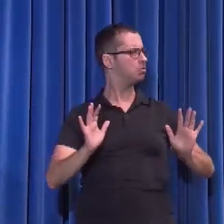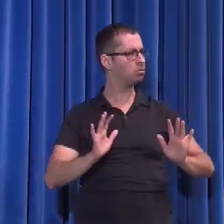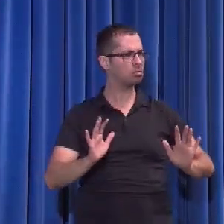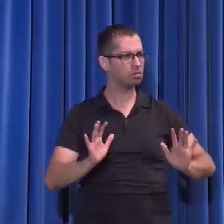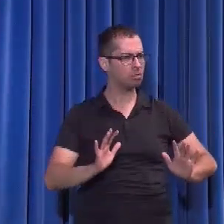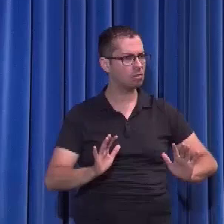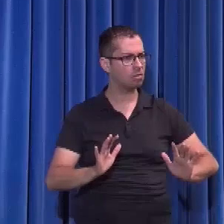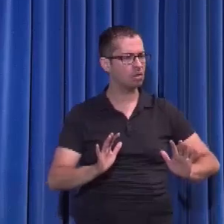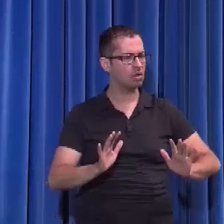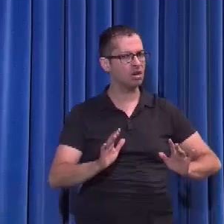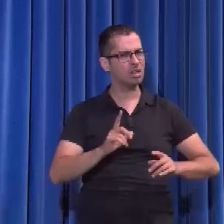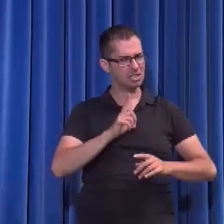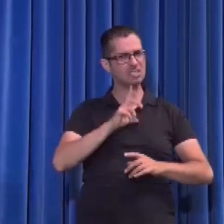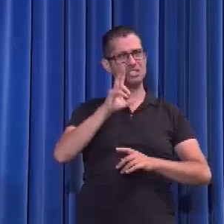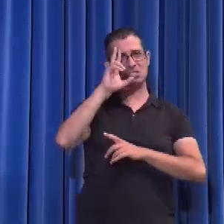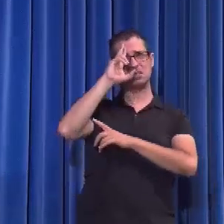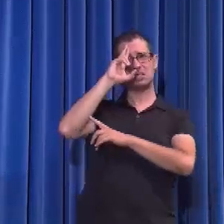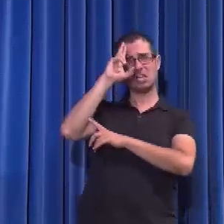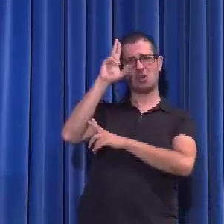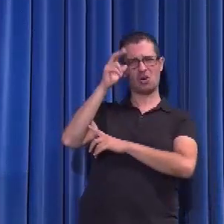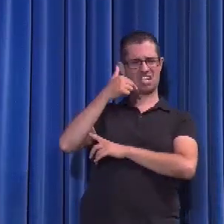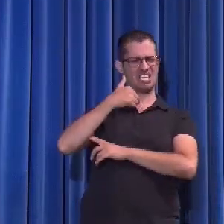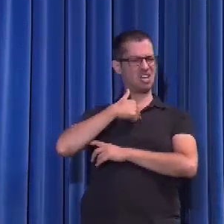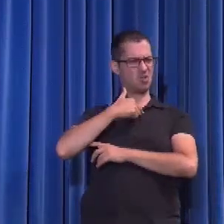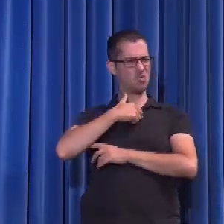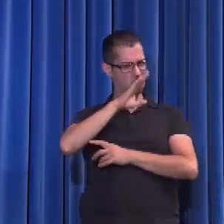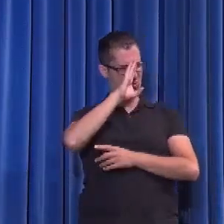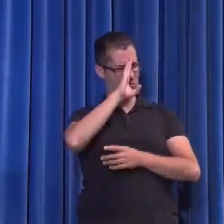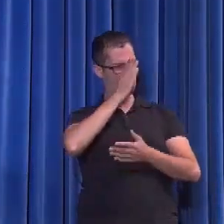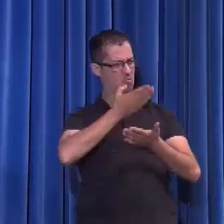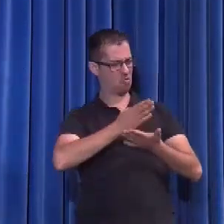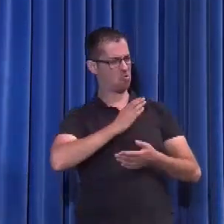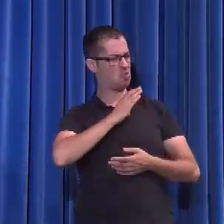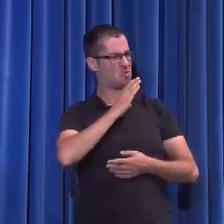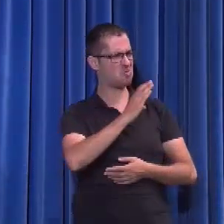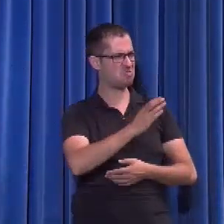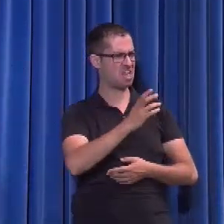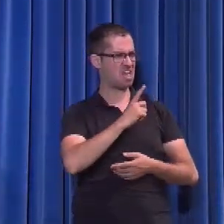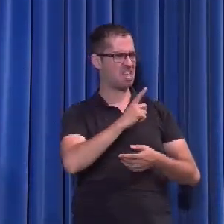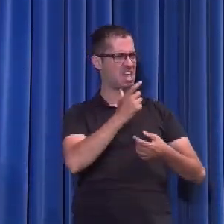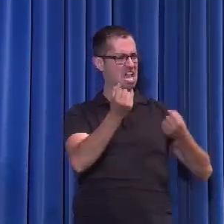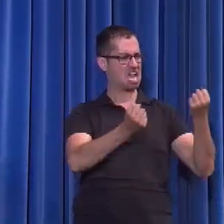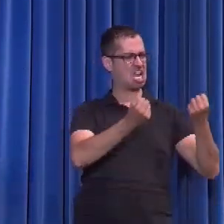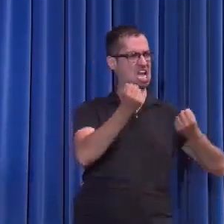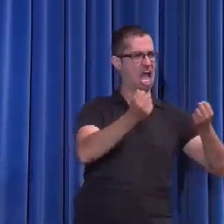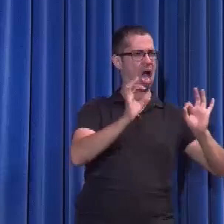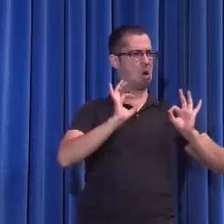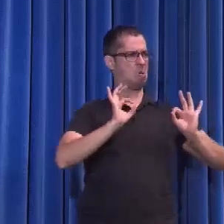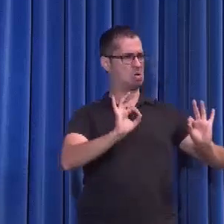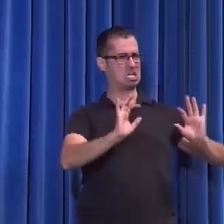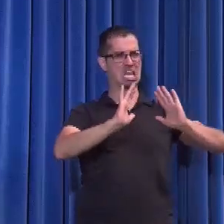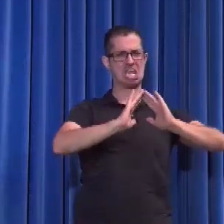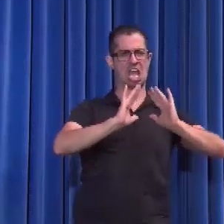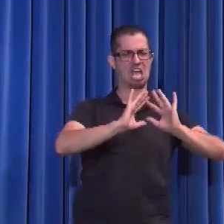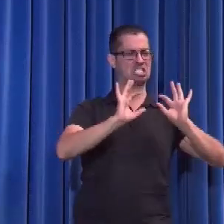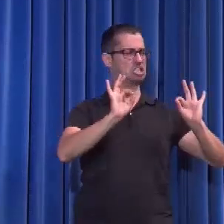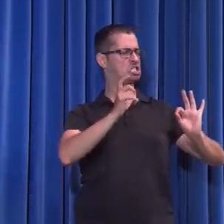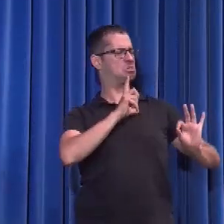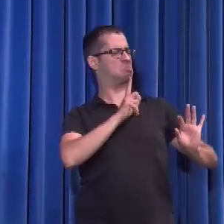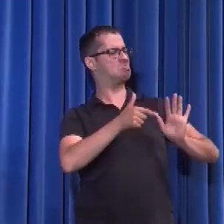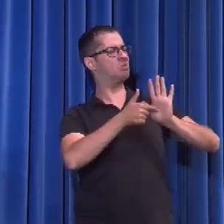Senhor, de que eu confie nisso, e que eu descanse nisso, e que eu me acomode